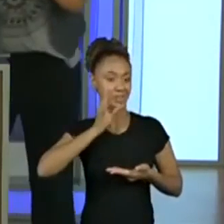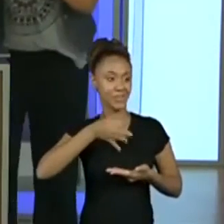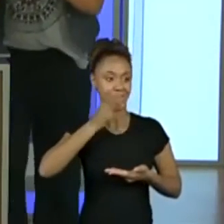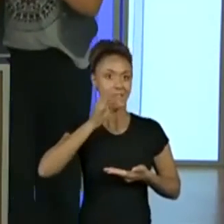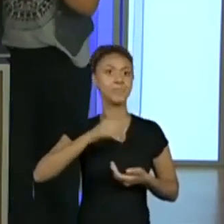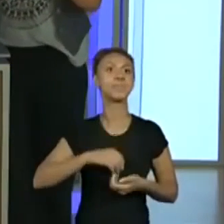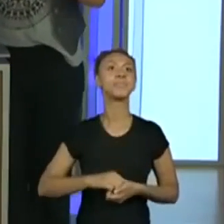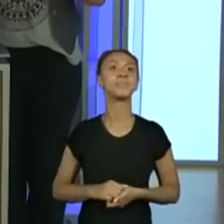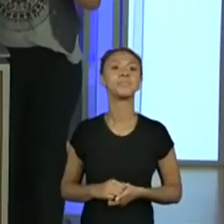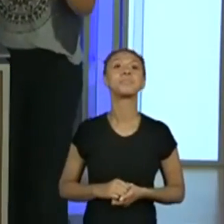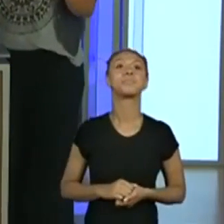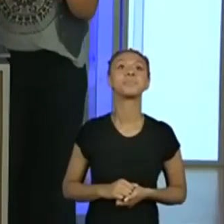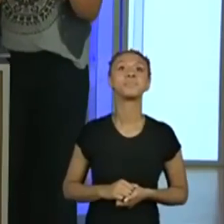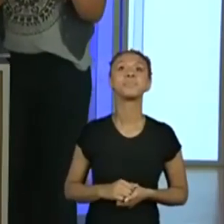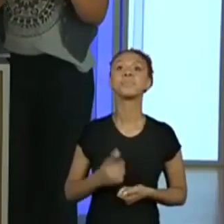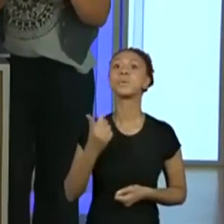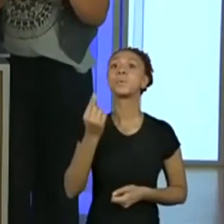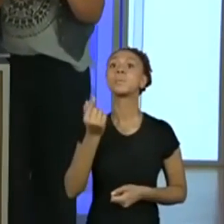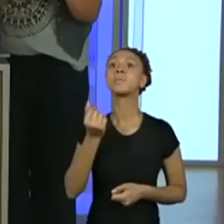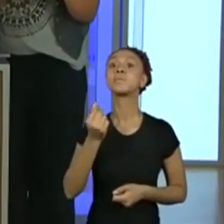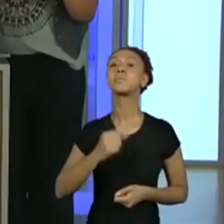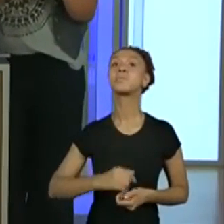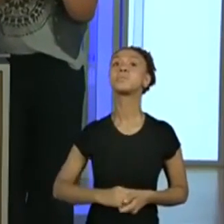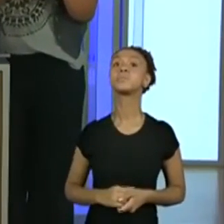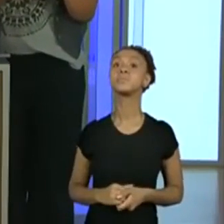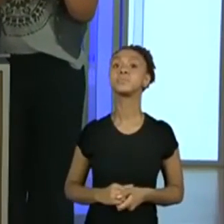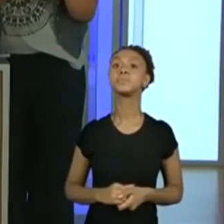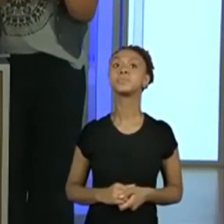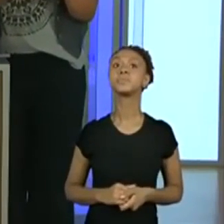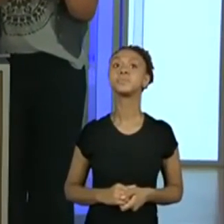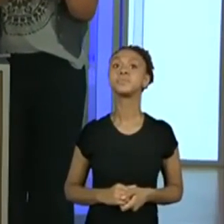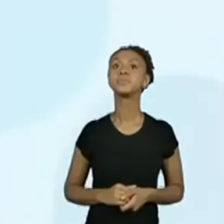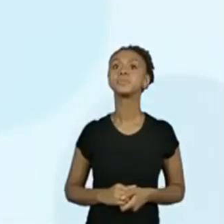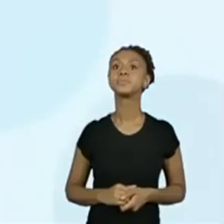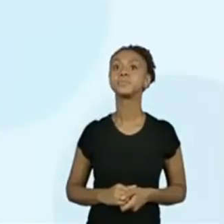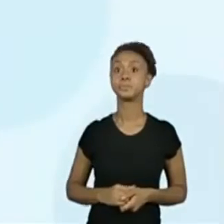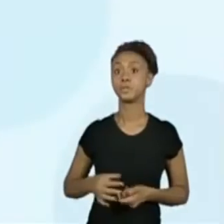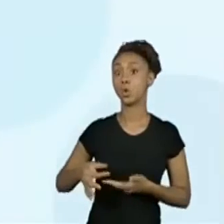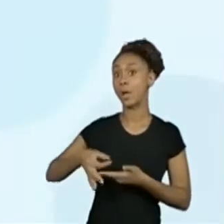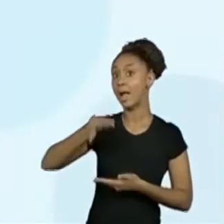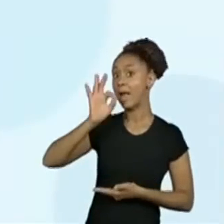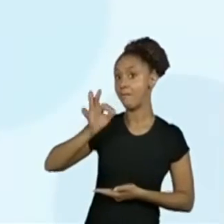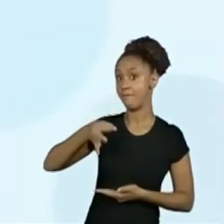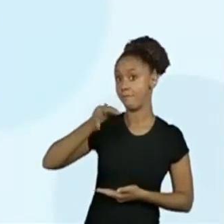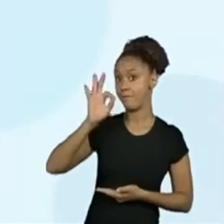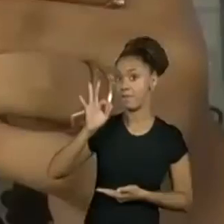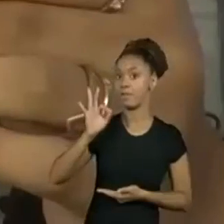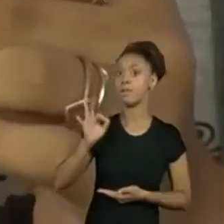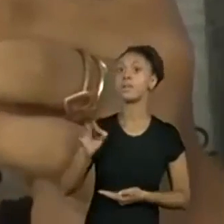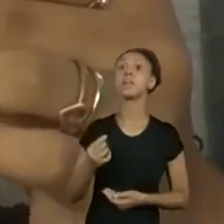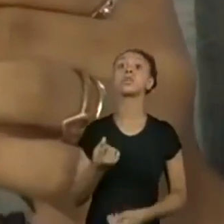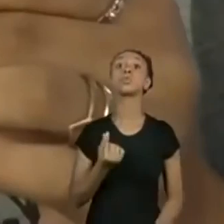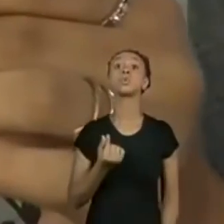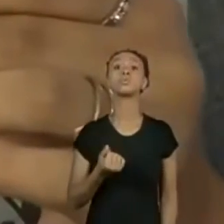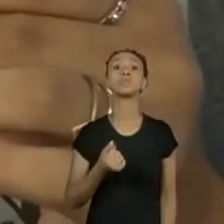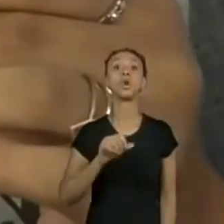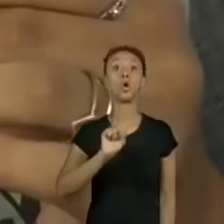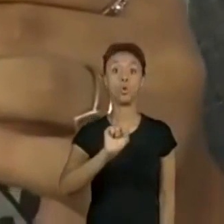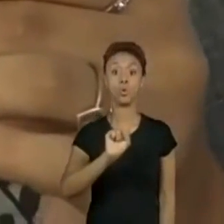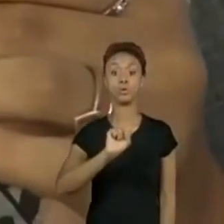nos indicaram, certo? Olha só. O café está aqui do ladinho do arroz. O café no Poupe Bem está